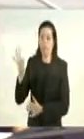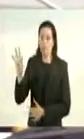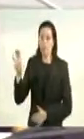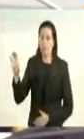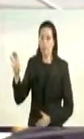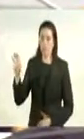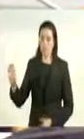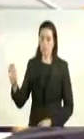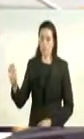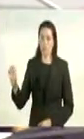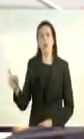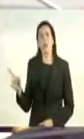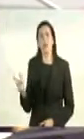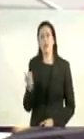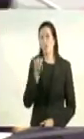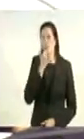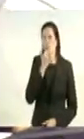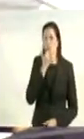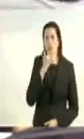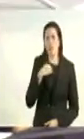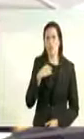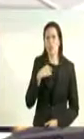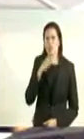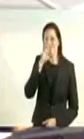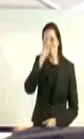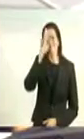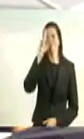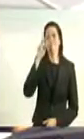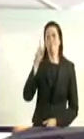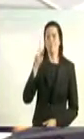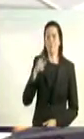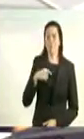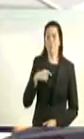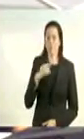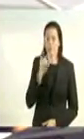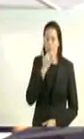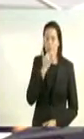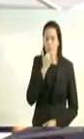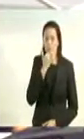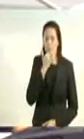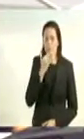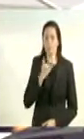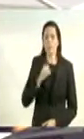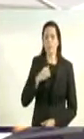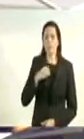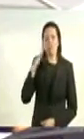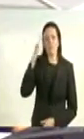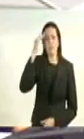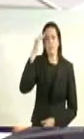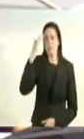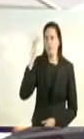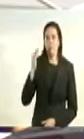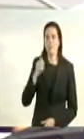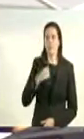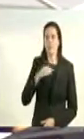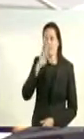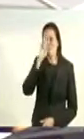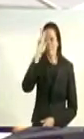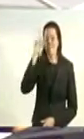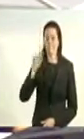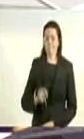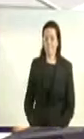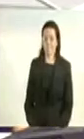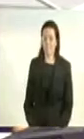peço desculpas pela minha interpretação, que talvez foi equivocada. Mas, em relação ao cancelamento